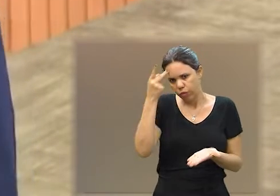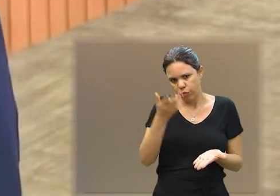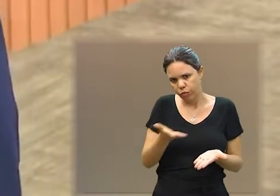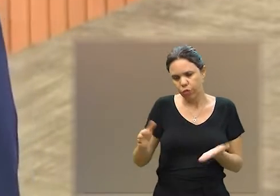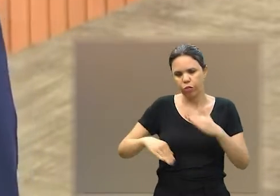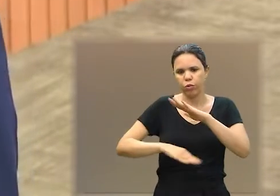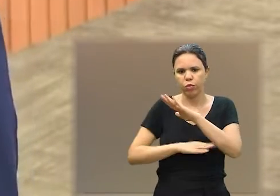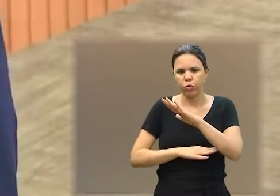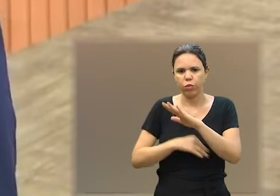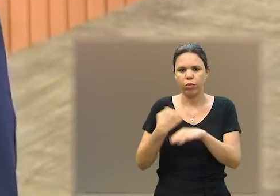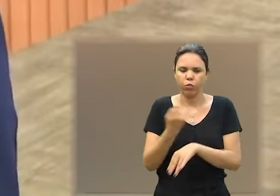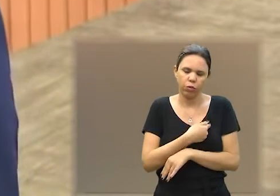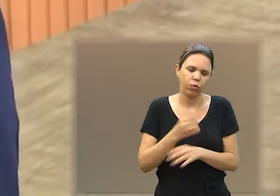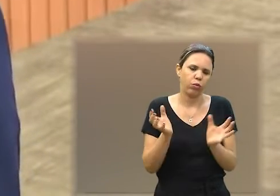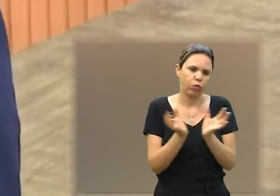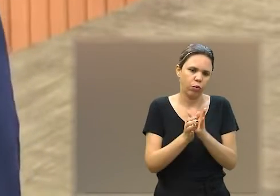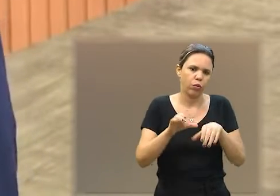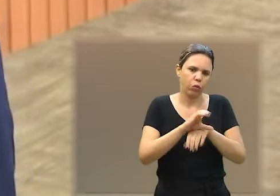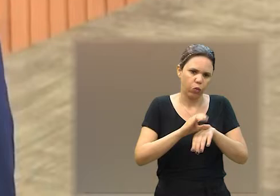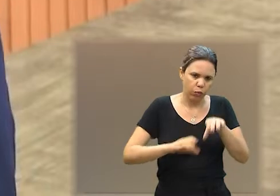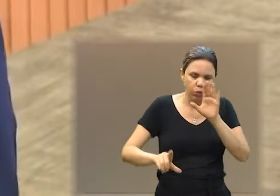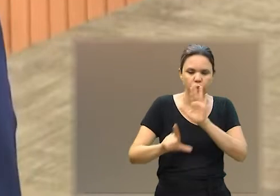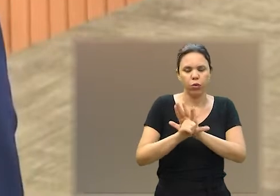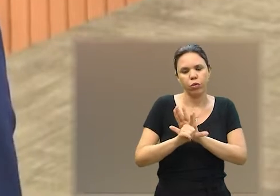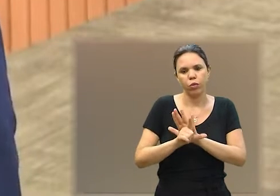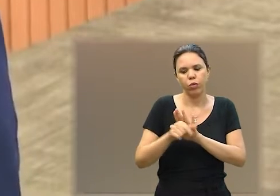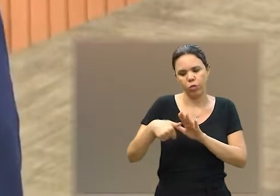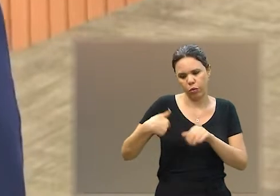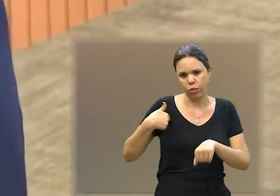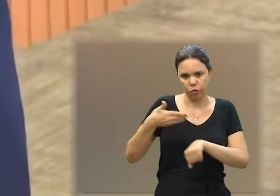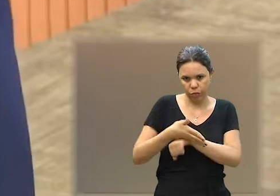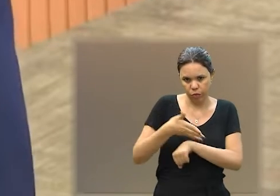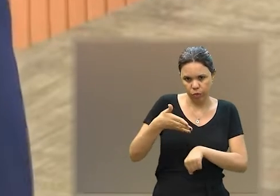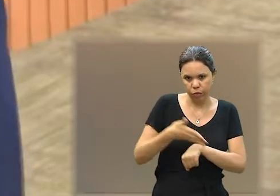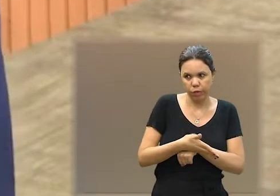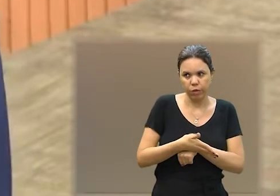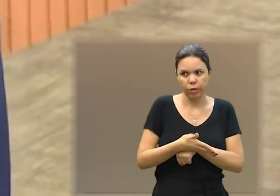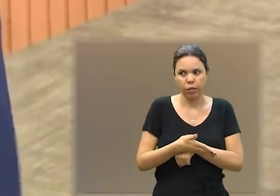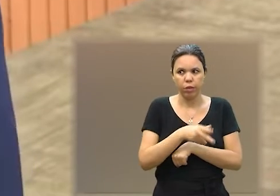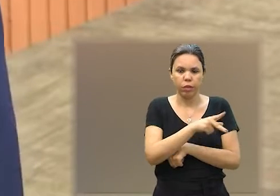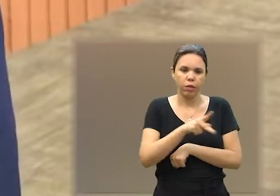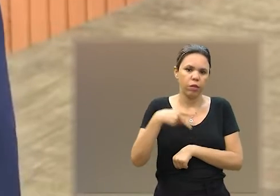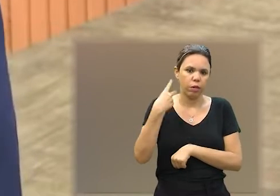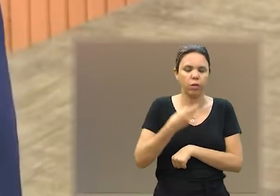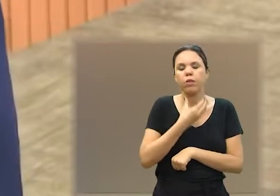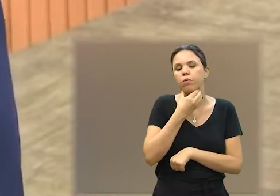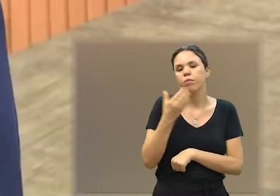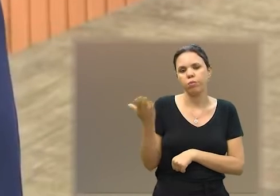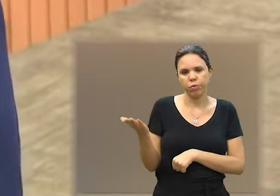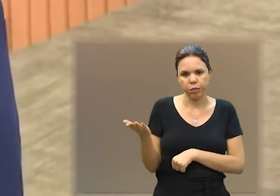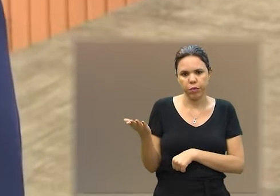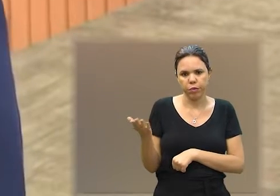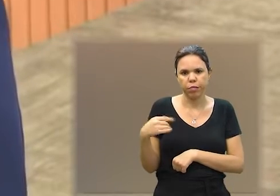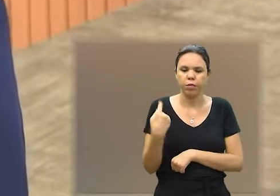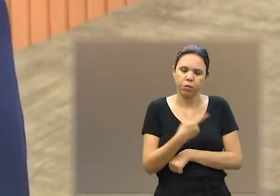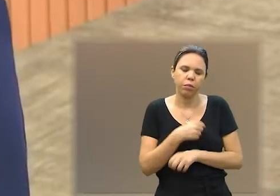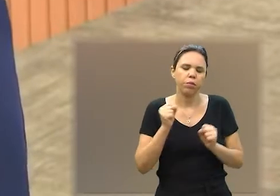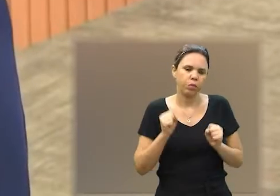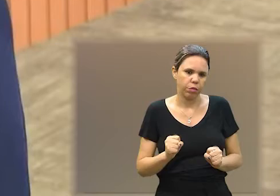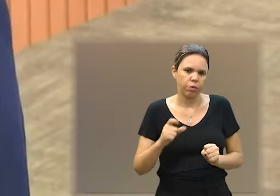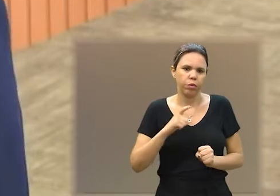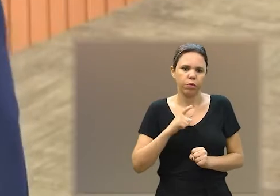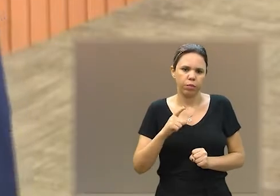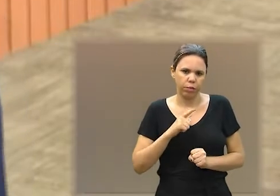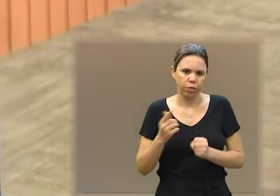do Legislativo para que a gente, na Comissão de Constituição e Legalidade, ao qual faço parte, presidida por vereador Carmo Luiz, que a gente possa